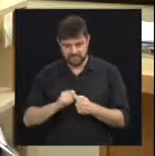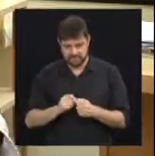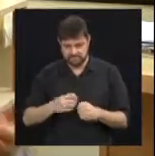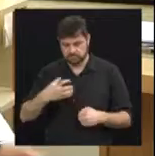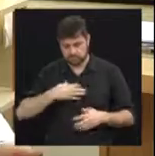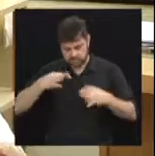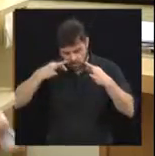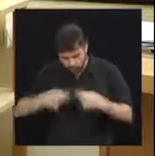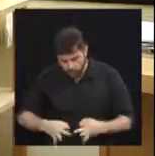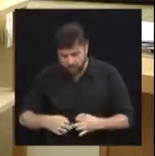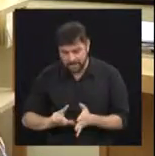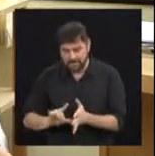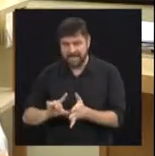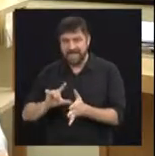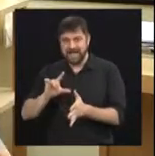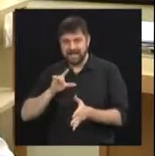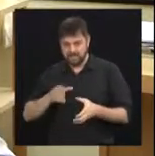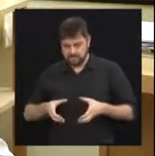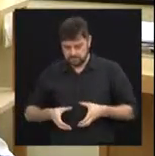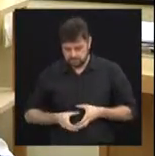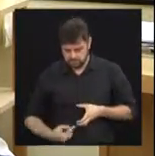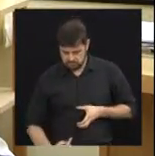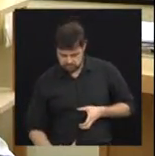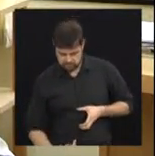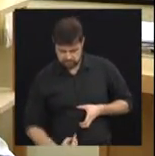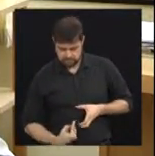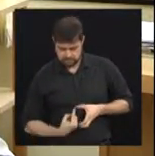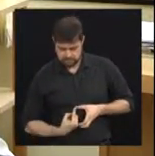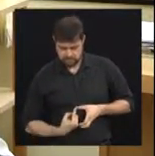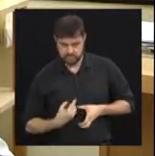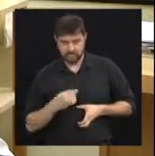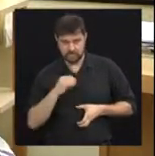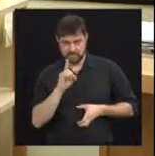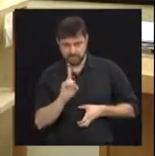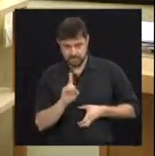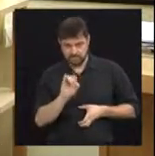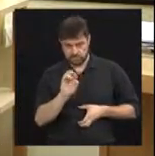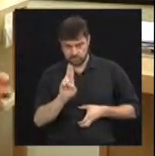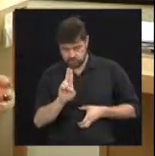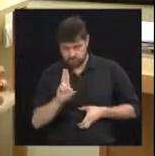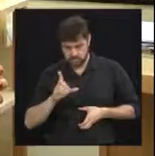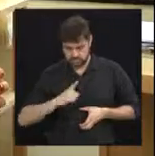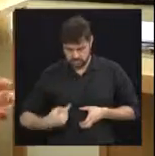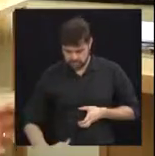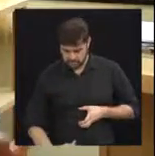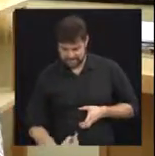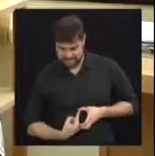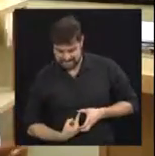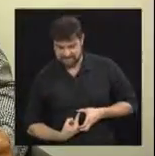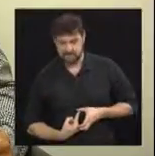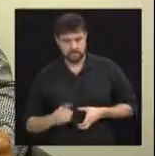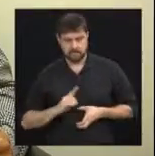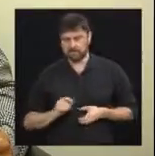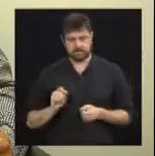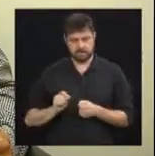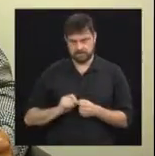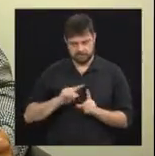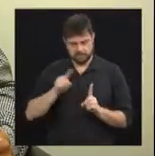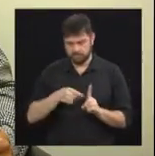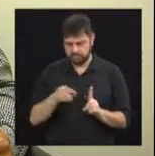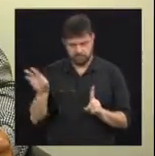precauções adequadas antes da inserção do DIU, o DIU não compromete, mesmo sendo um dispositivo intrauterino, não compromete